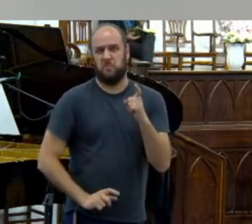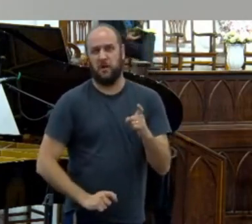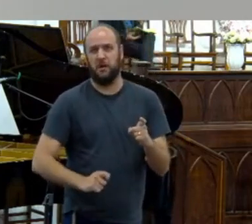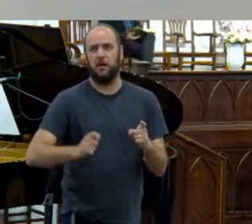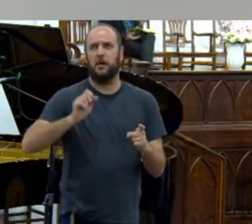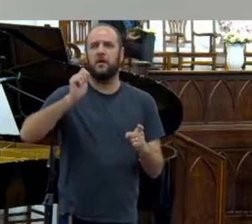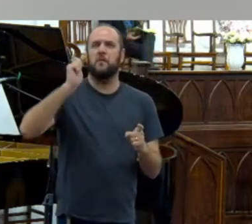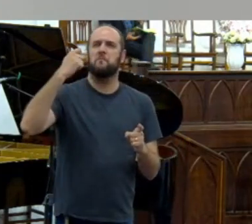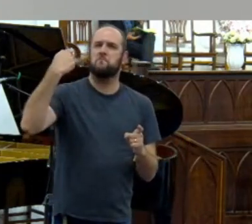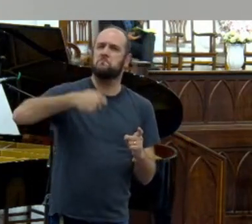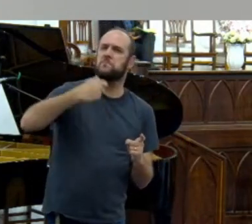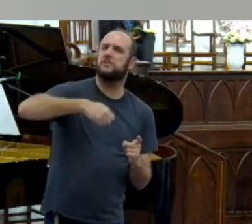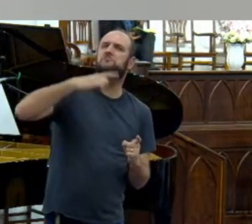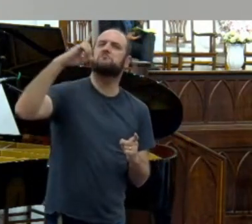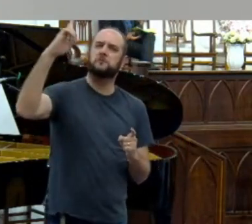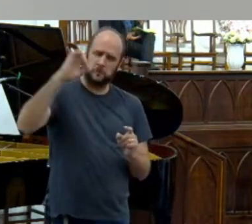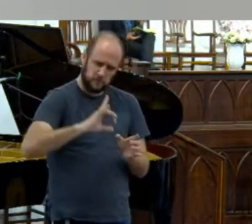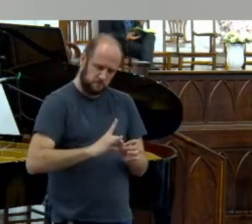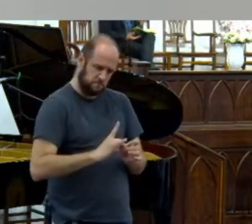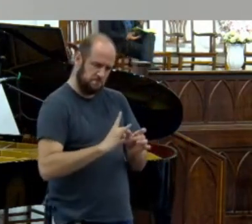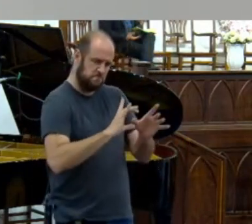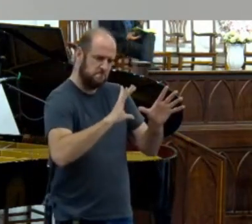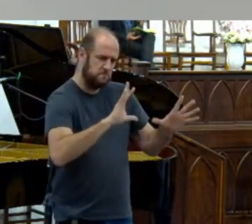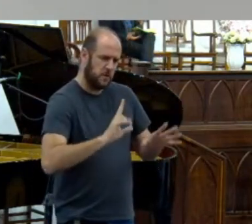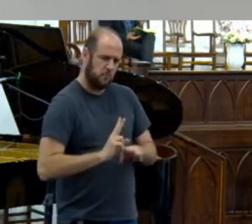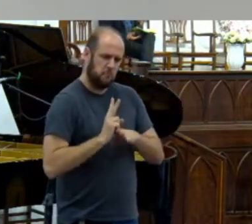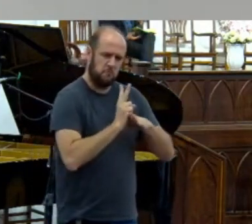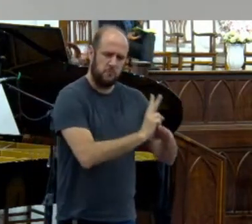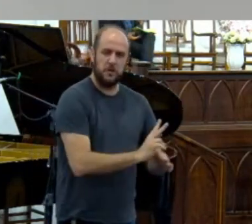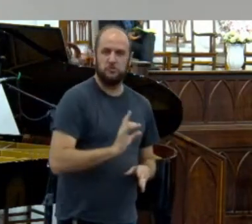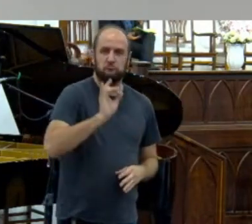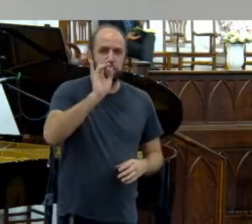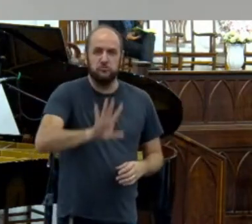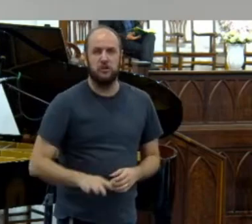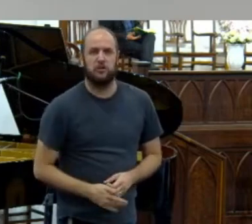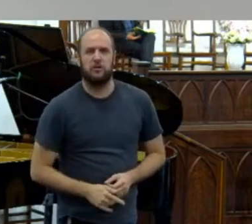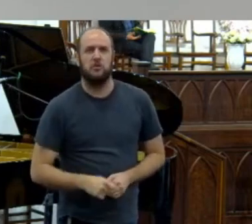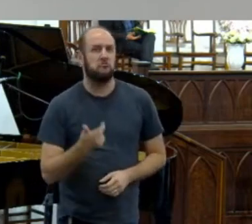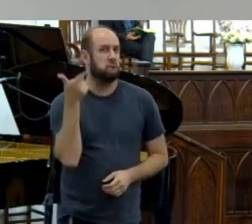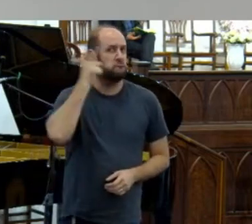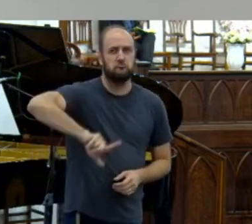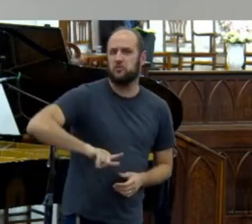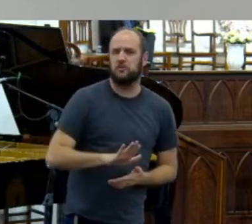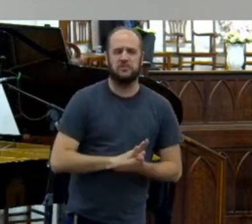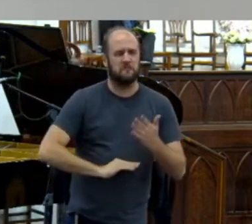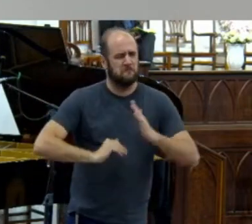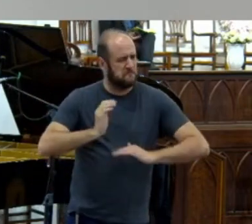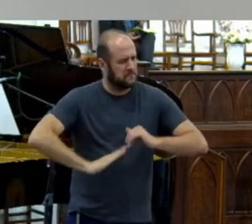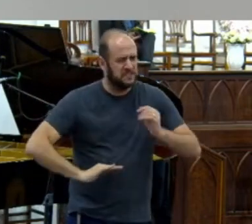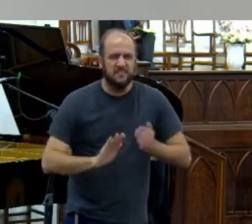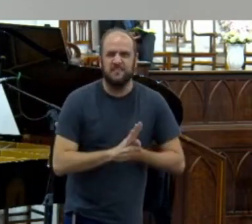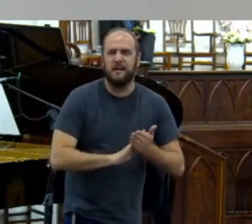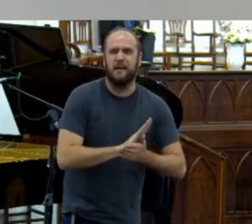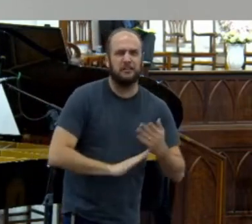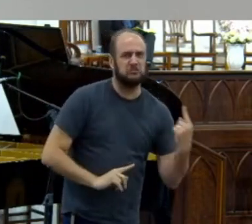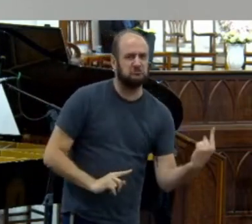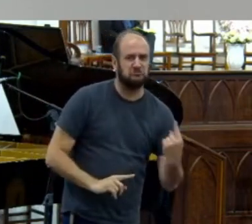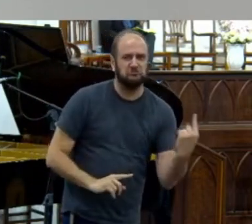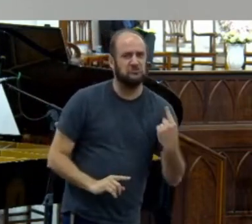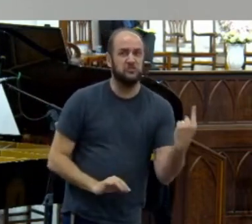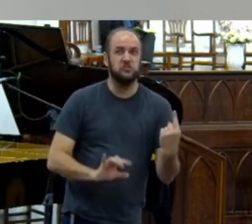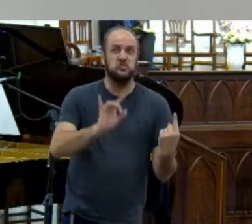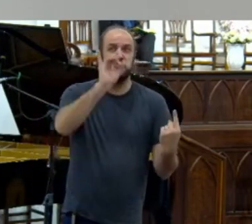minha providência. Não és capaz de fazer nada sem mim, a não ser que eu